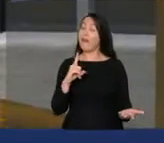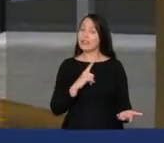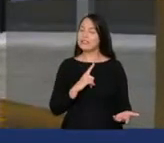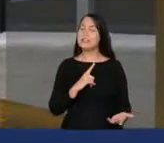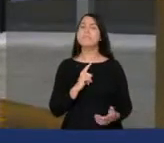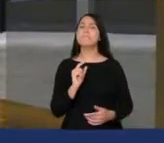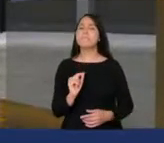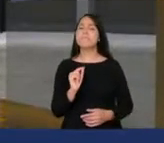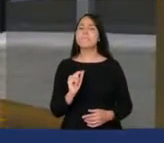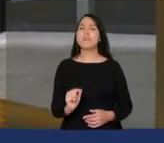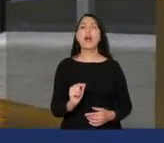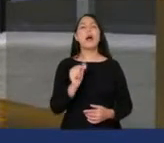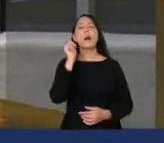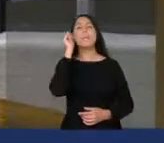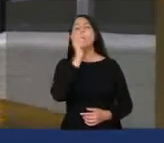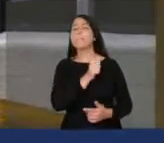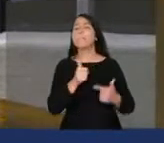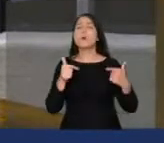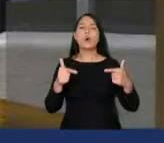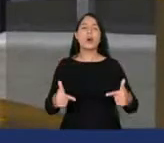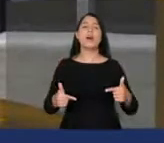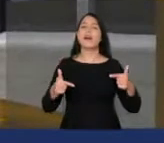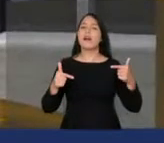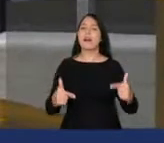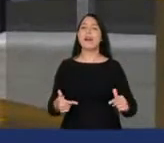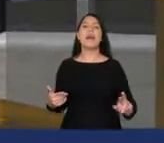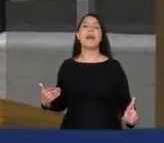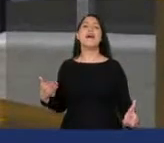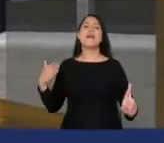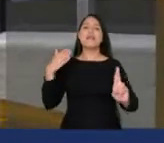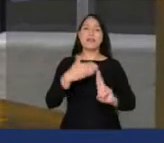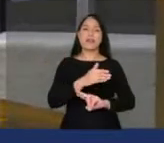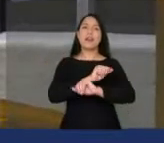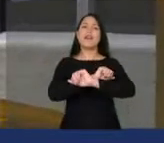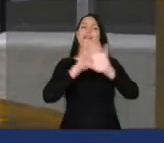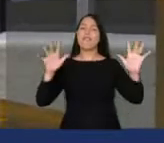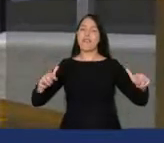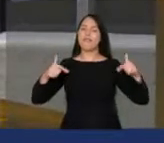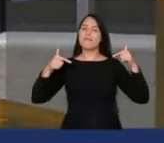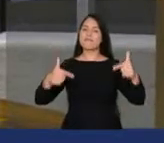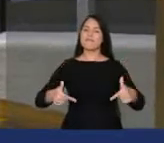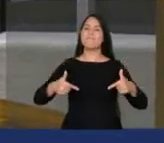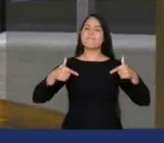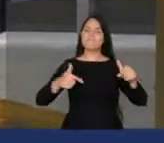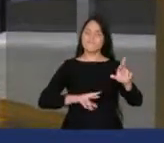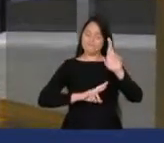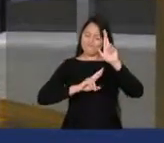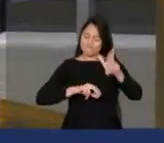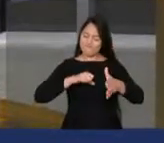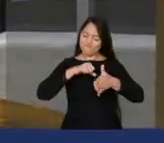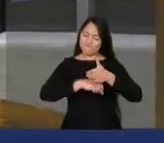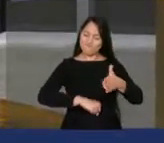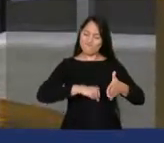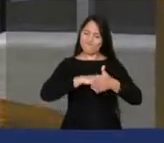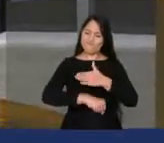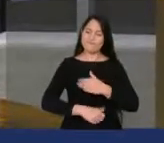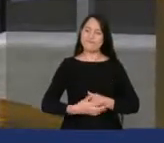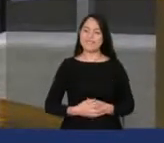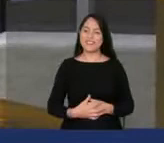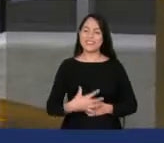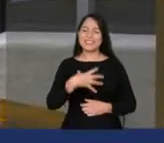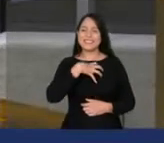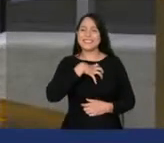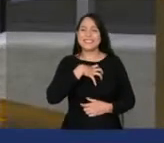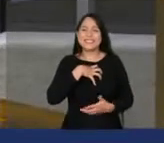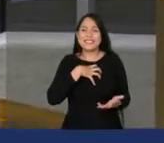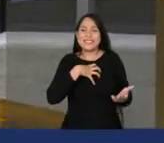da Amazônia, referências e exemplo de perseverança. Procuro, do jeito que me é possível, aprender